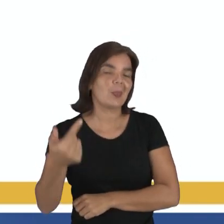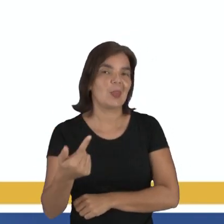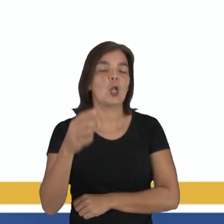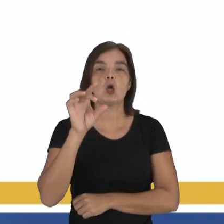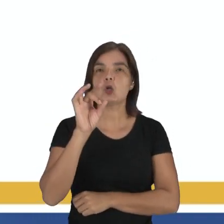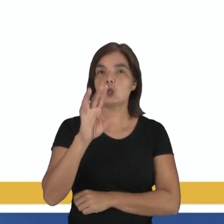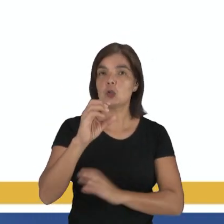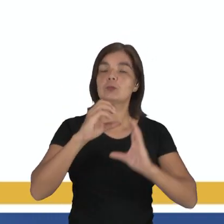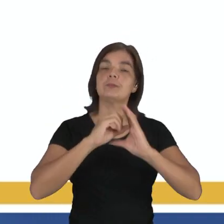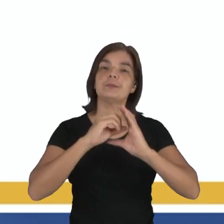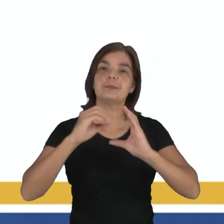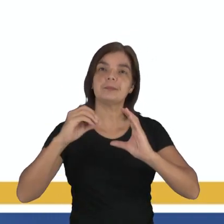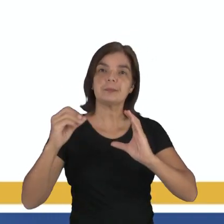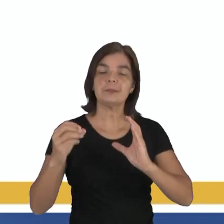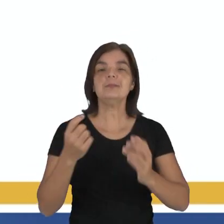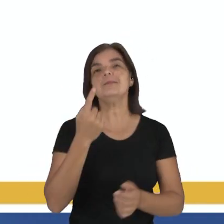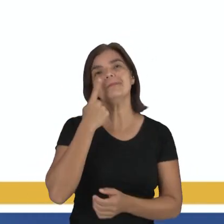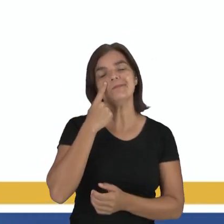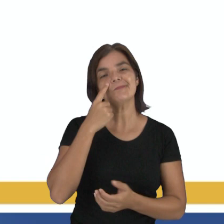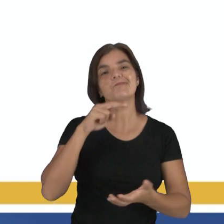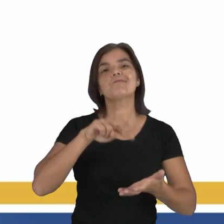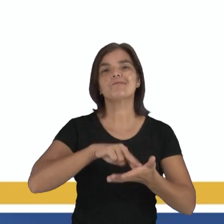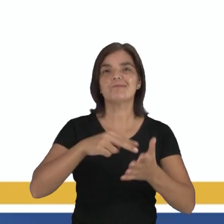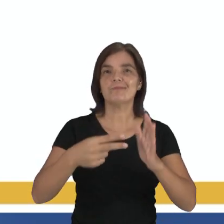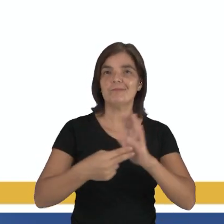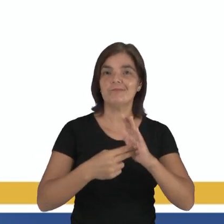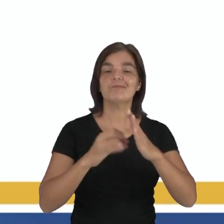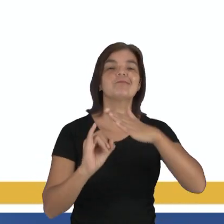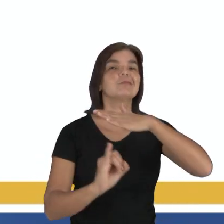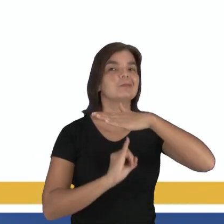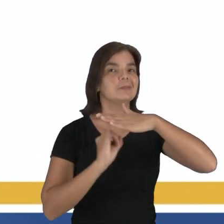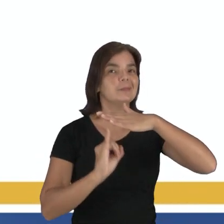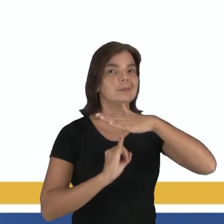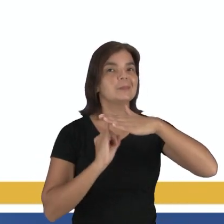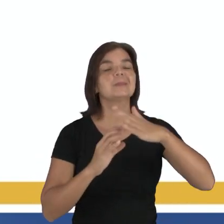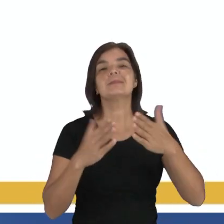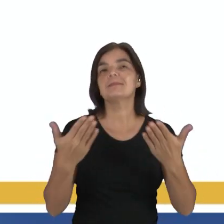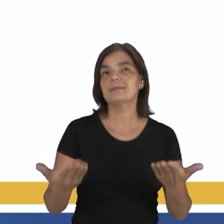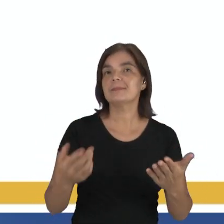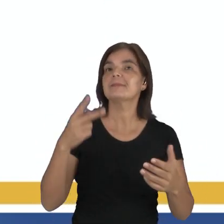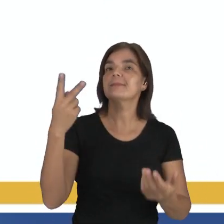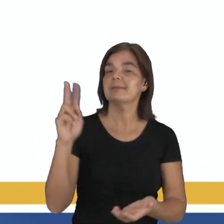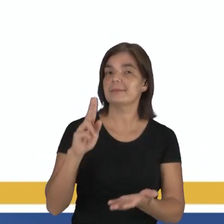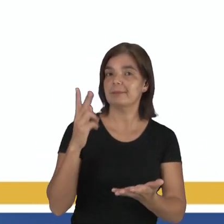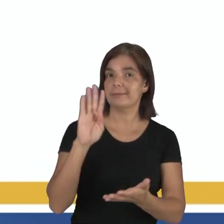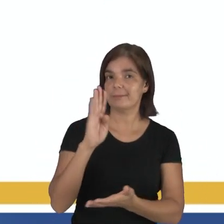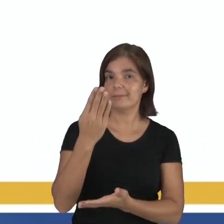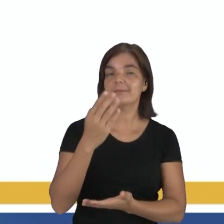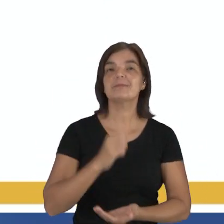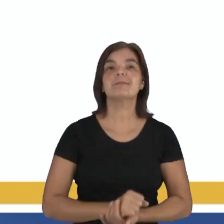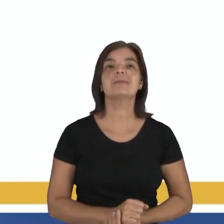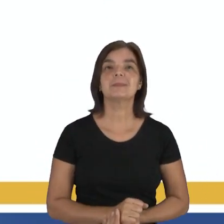ser somente com emojis, trata-se da linguagem informal. Logo, esta